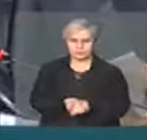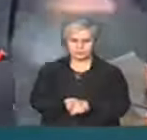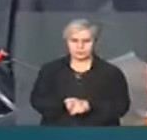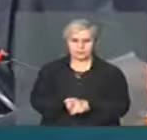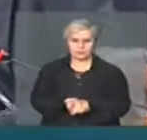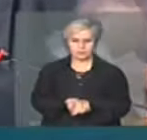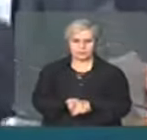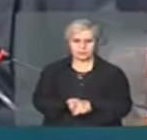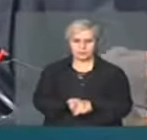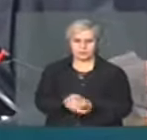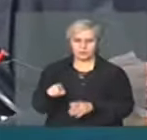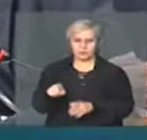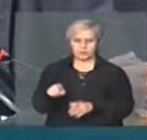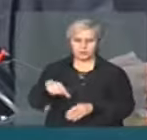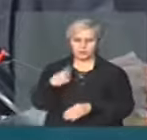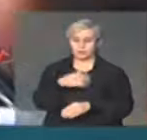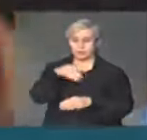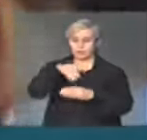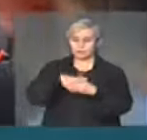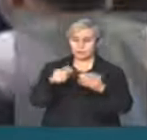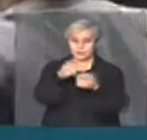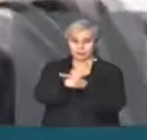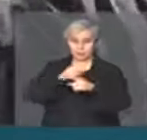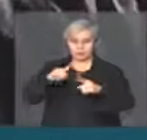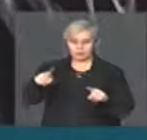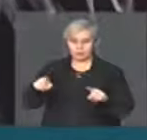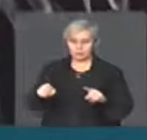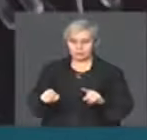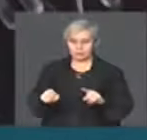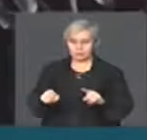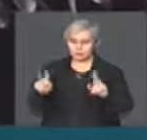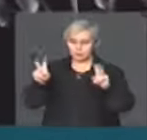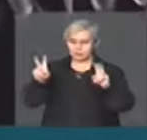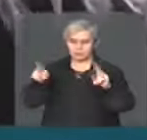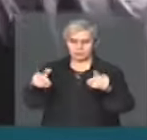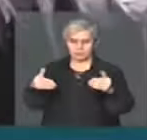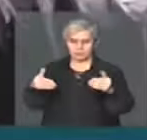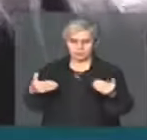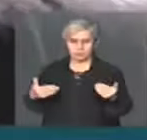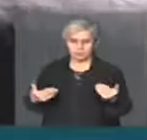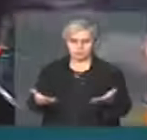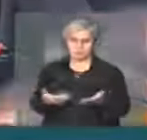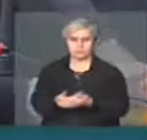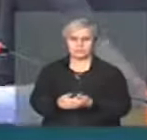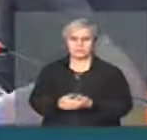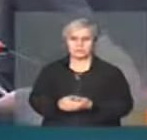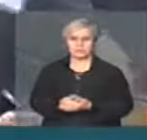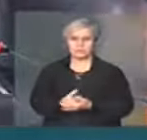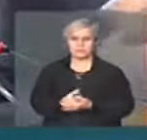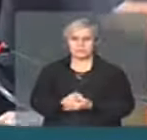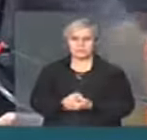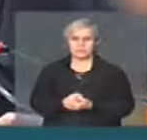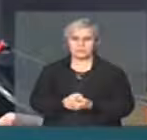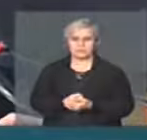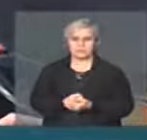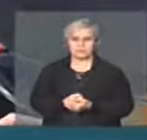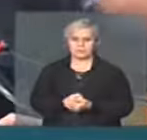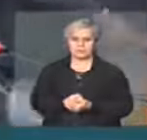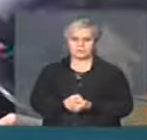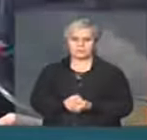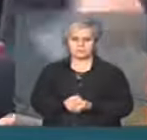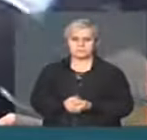Matéria. Nós agradeço o elogio. Vamos encerrar a votação, e presidente. A truculência não vai impedir que a gente manifeste aqui. Vamos